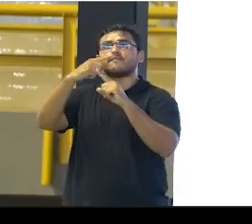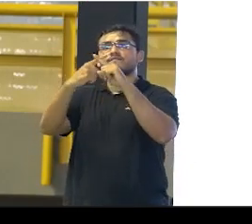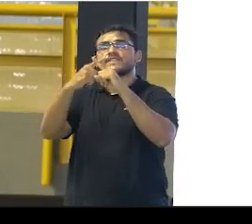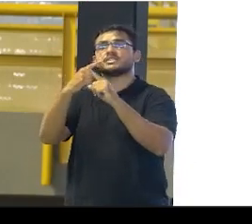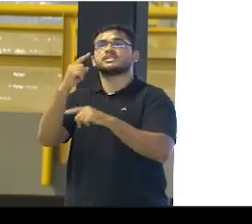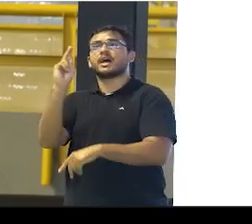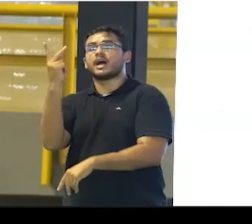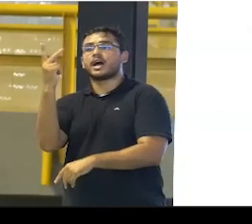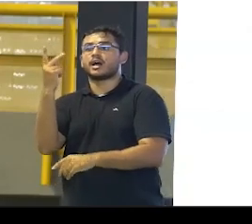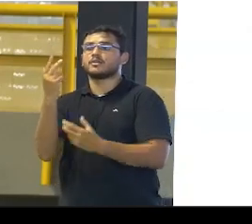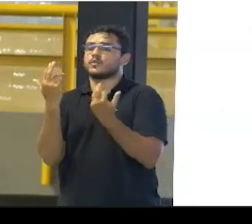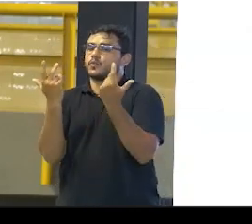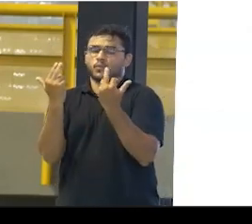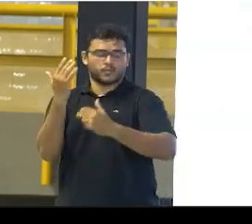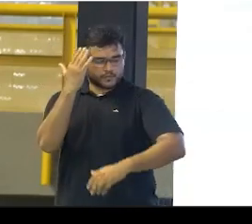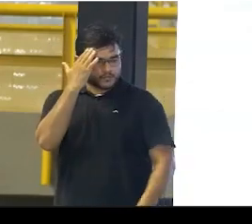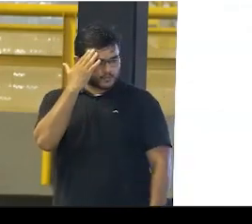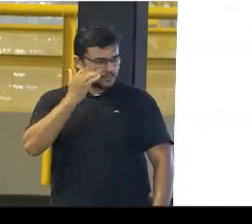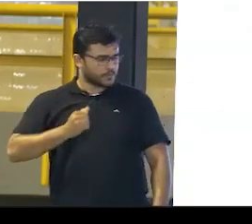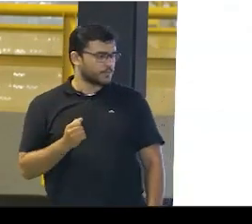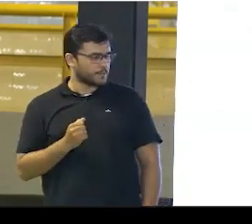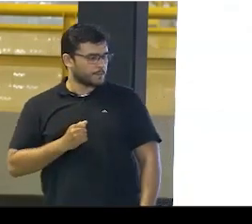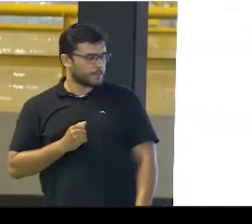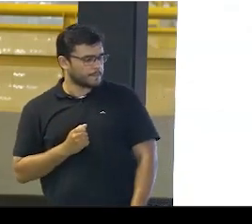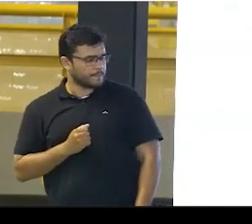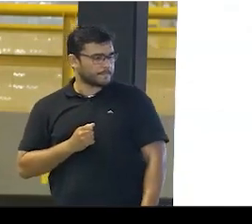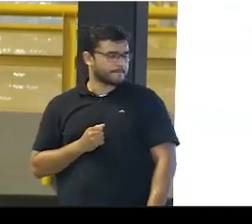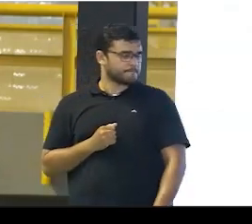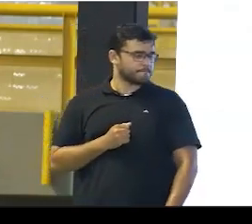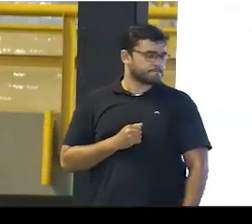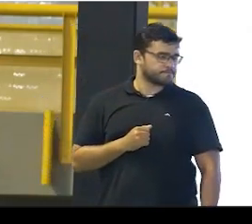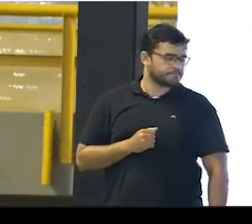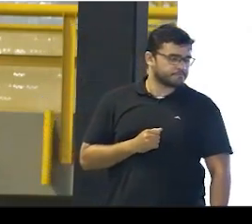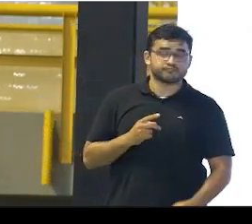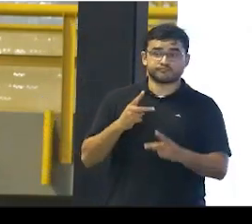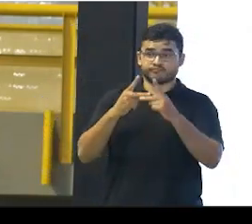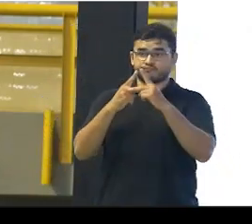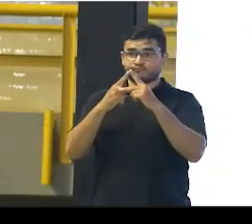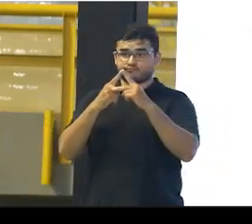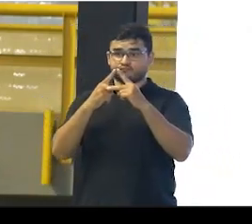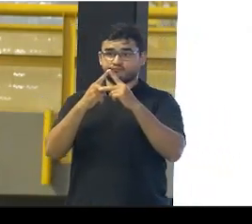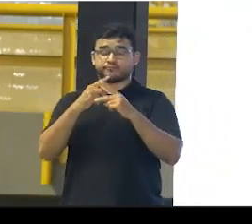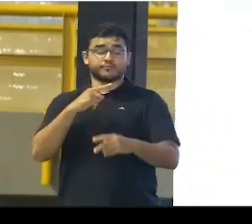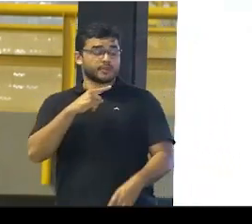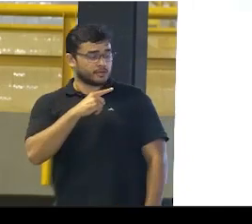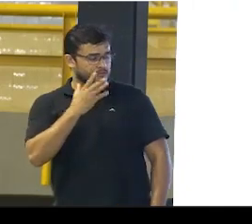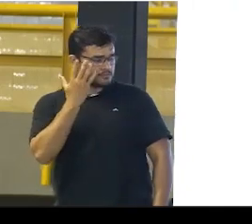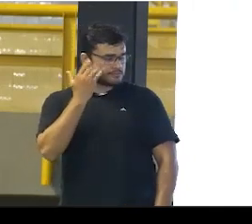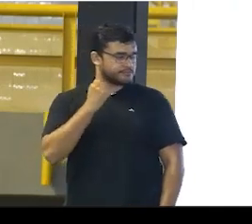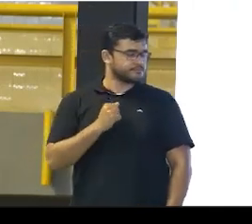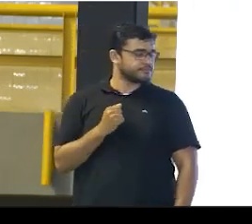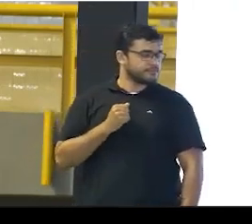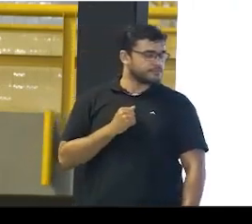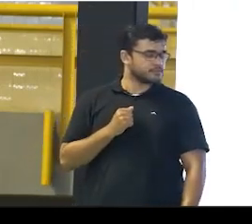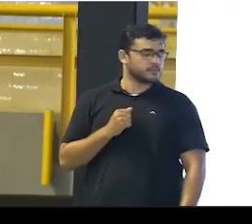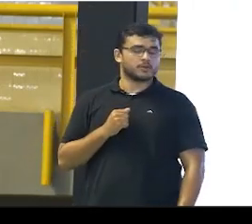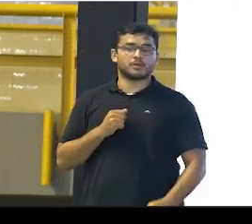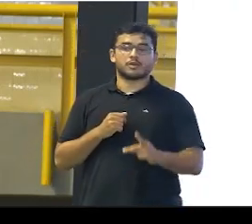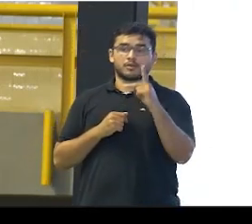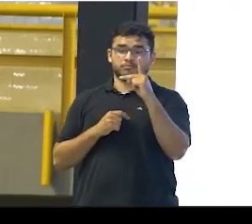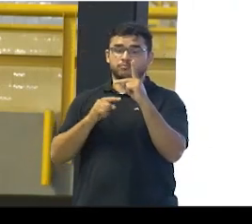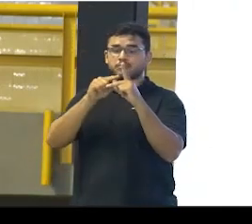os 4 lados iguais, ou seja, ele é um paralelogramo? É, mas além dele ter os